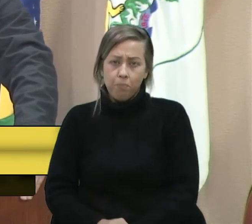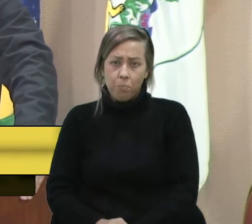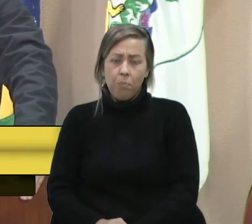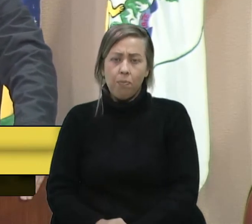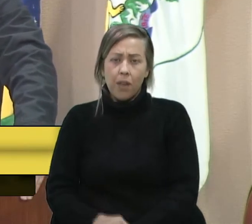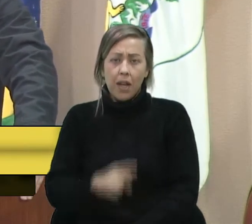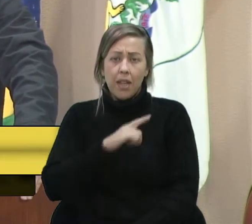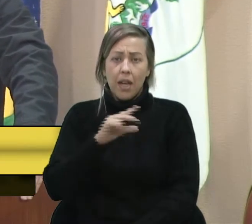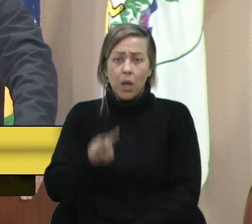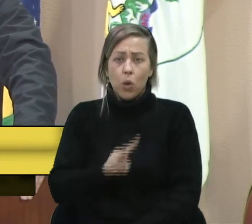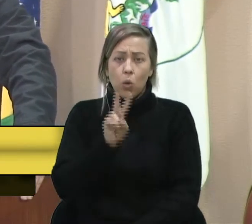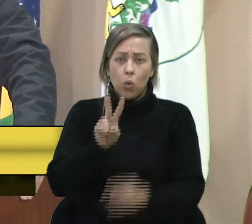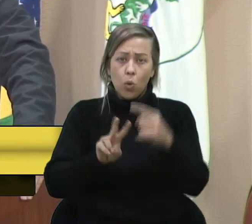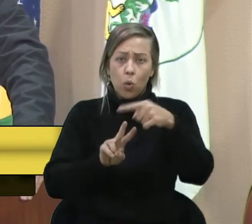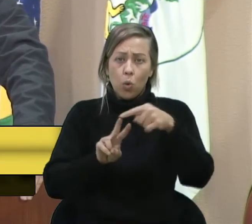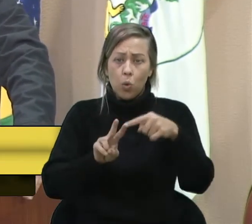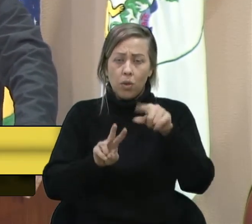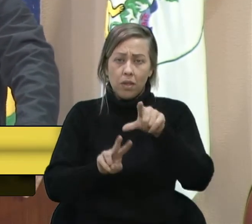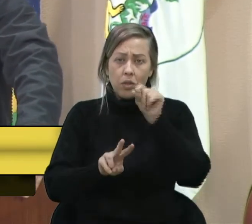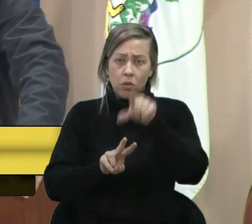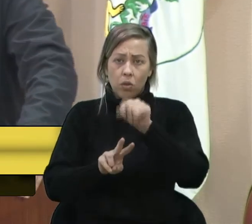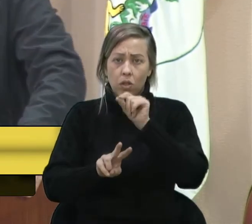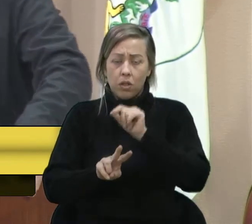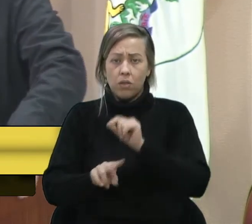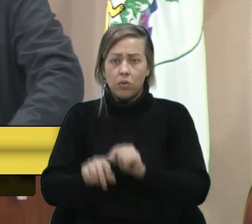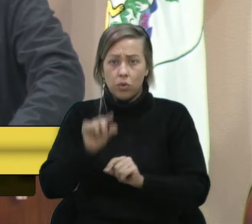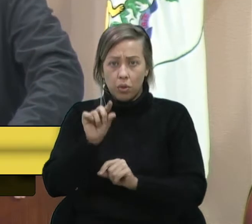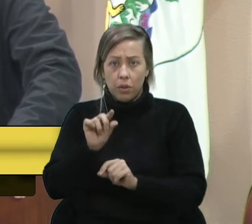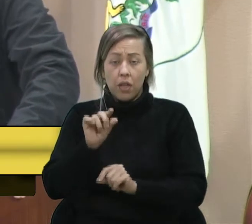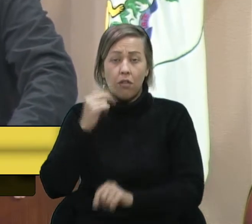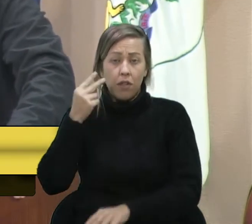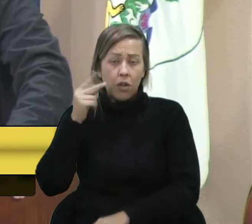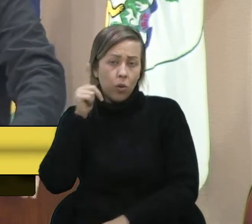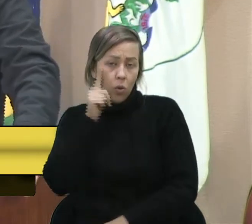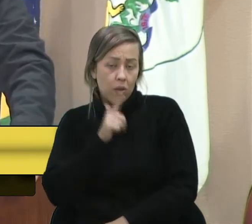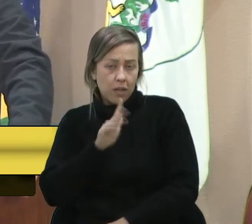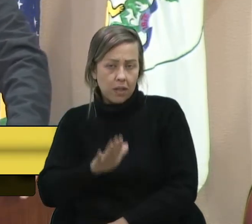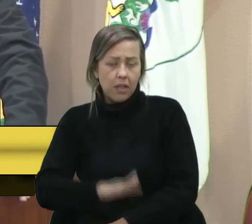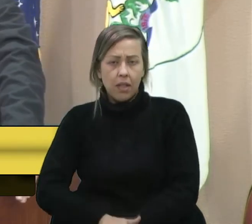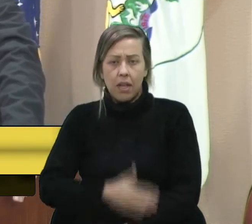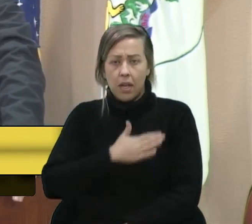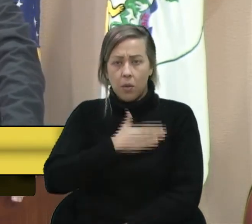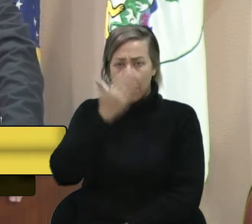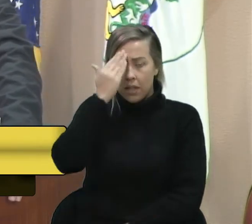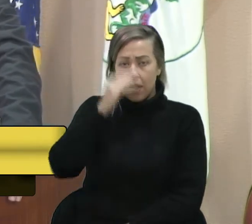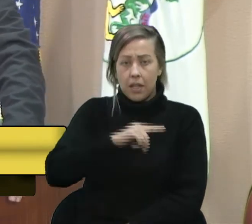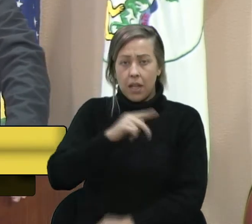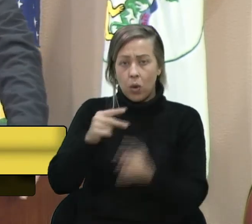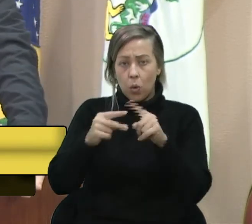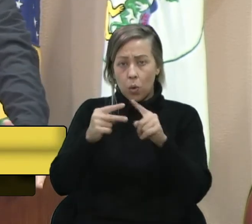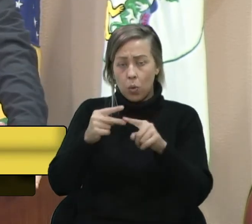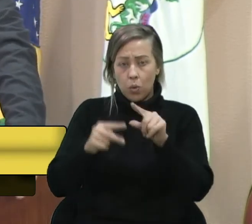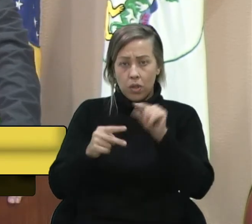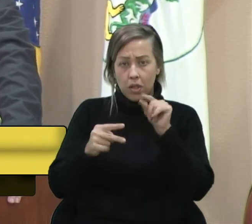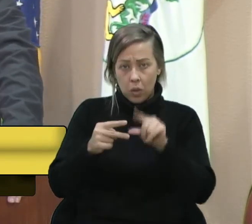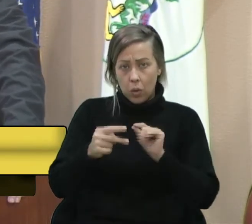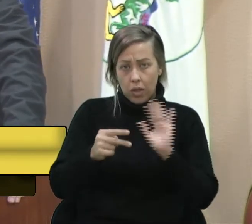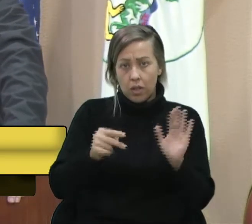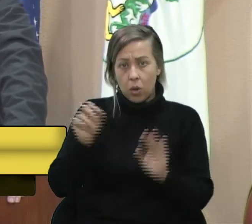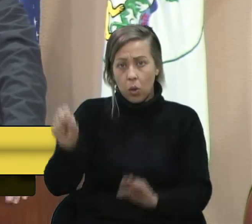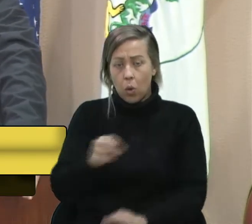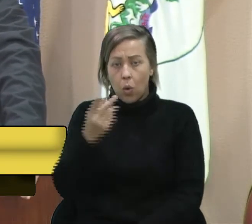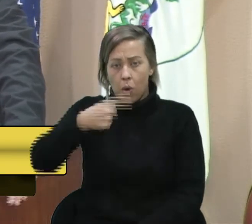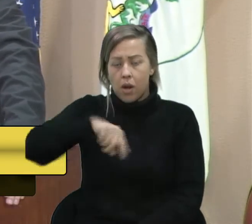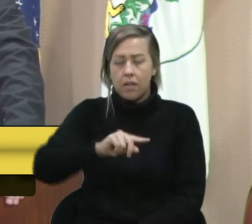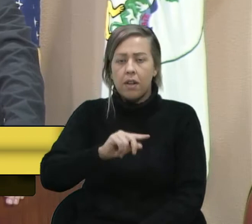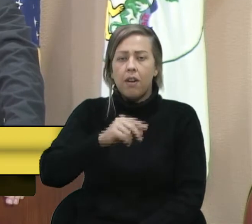gente tem duas alternativas, eu vejo, já vou lhe conceder o seu à parte, vereador Lucas. Eu entendo que a gente tem duas alternativas. Ou a gente continua choramingando